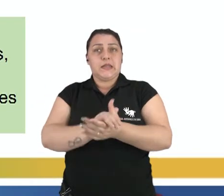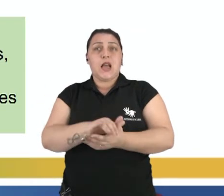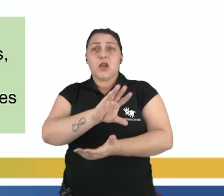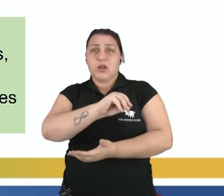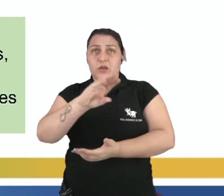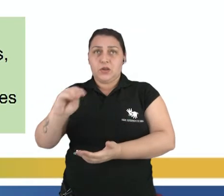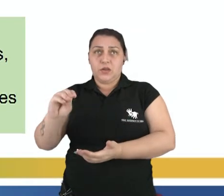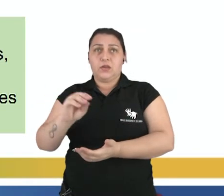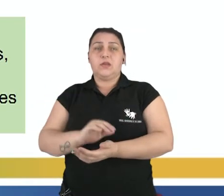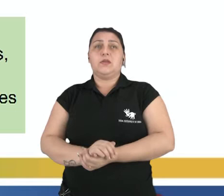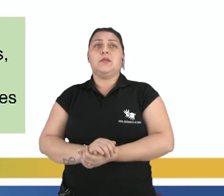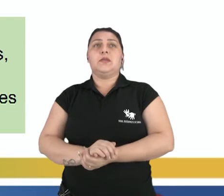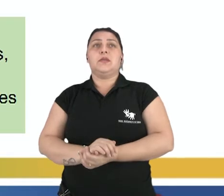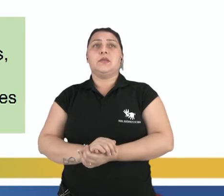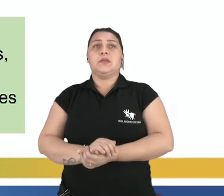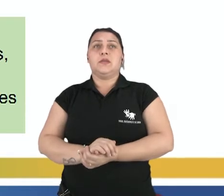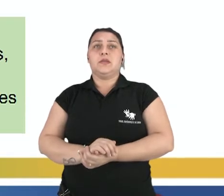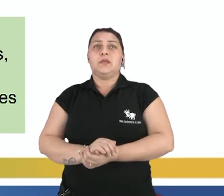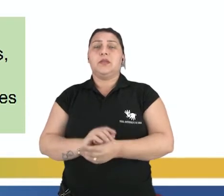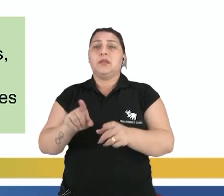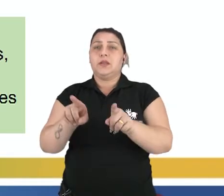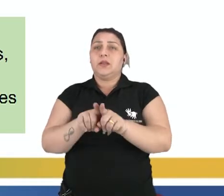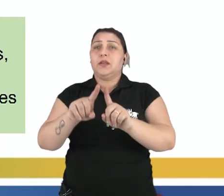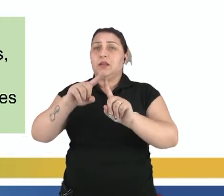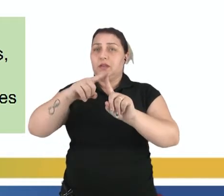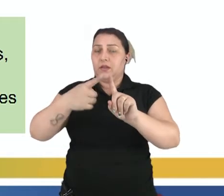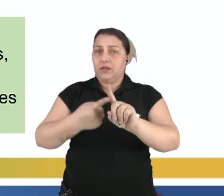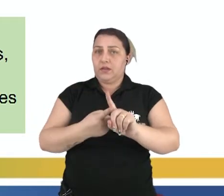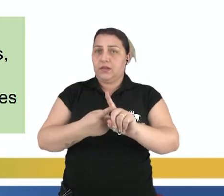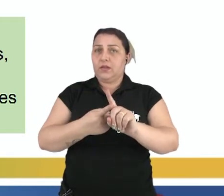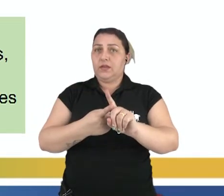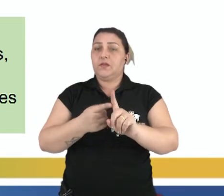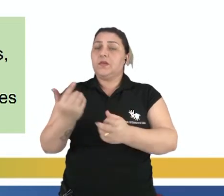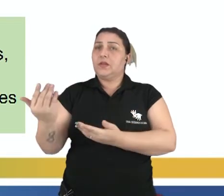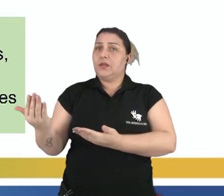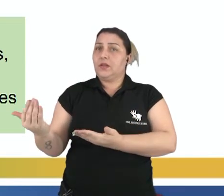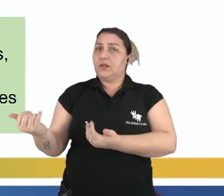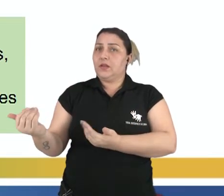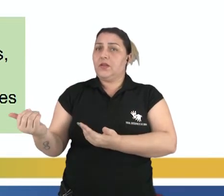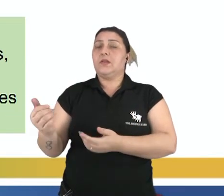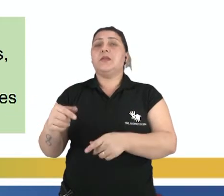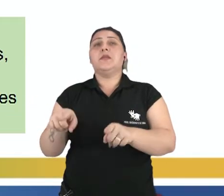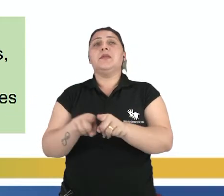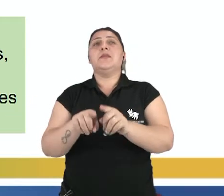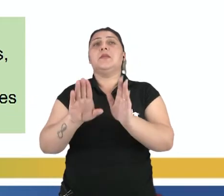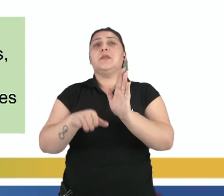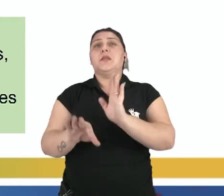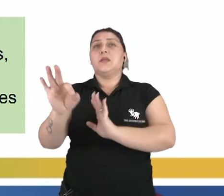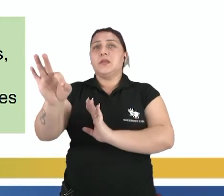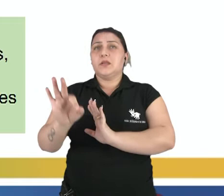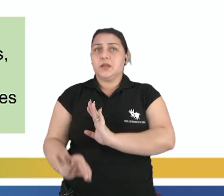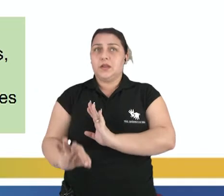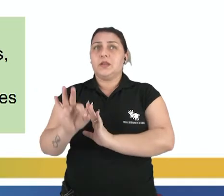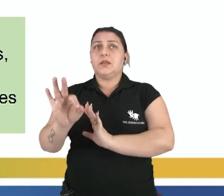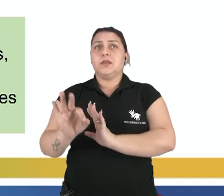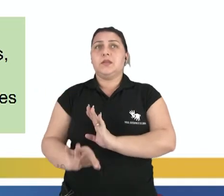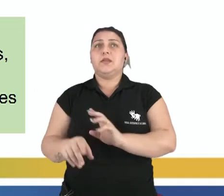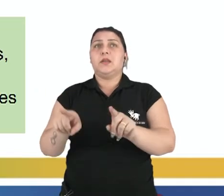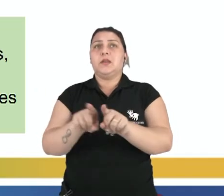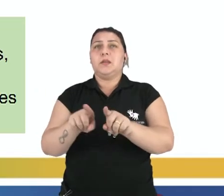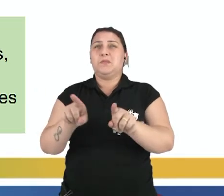muito jovens, a menor incidência de gestações durante a adolescência, menores taxas à exposição a